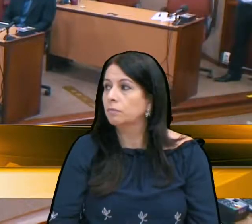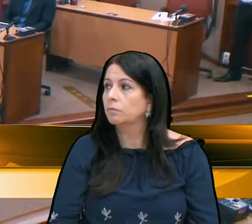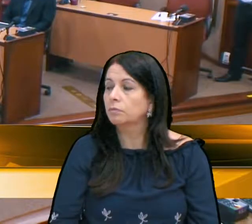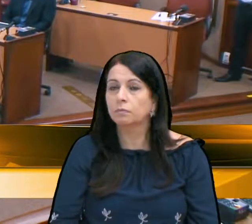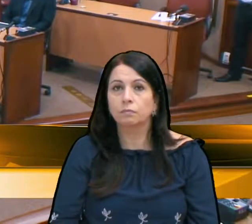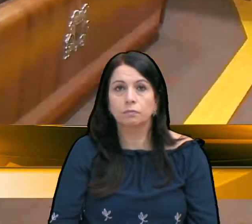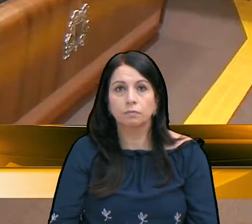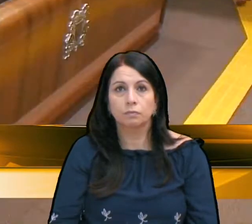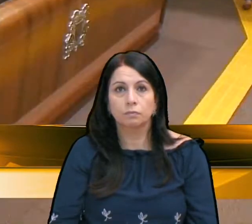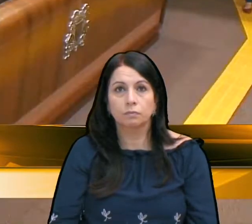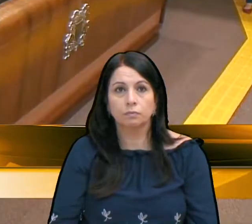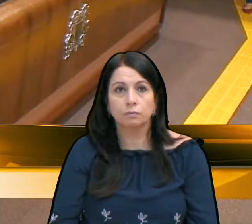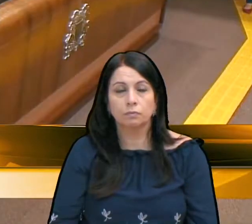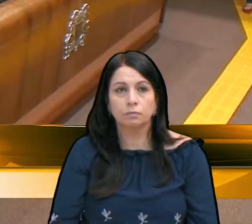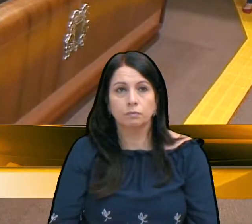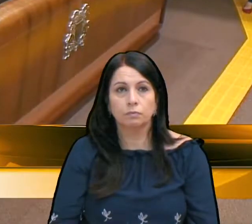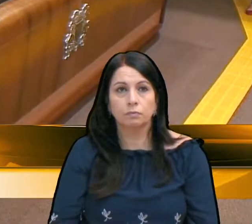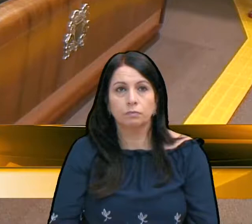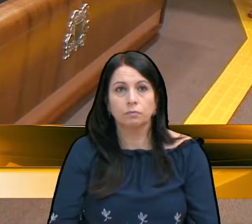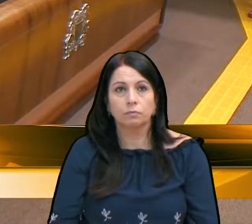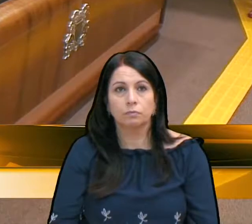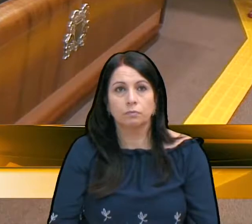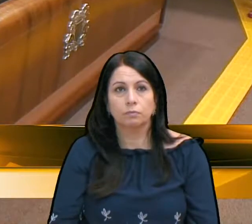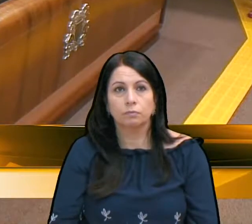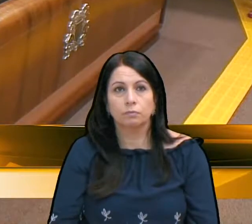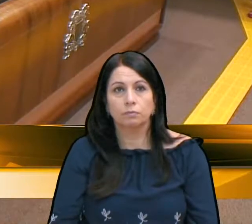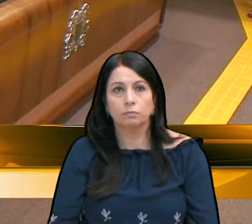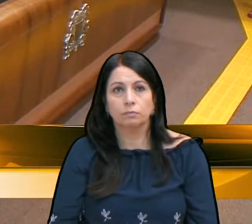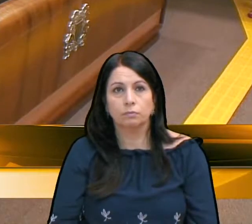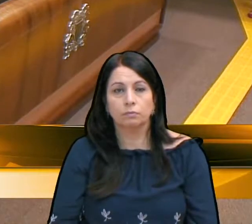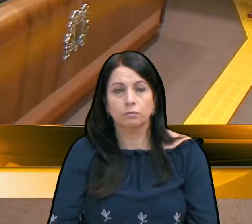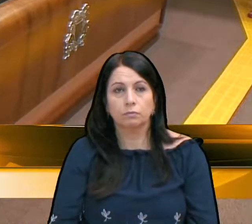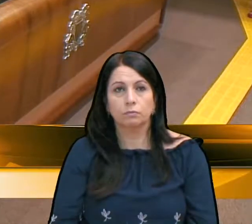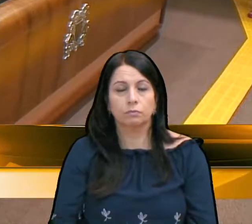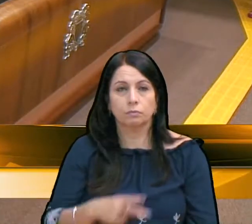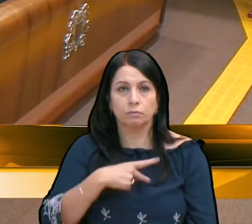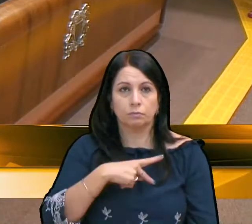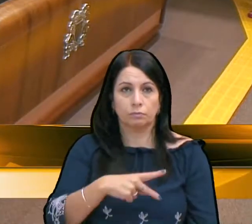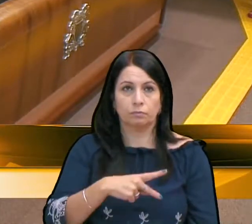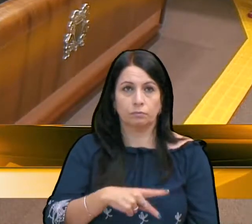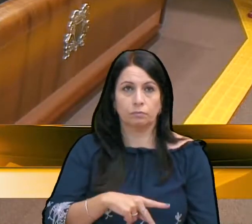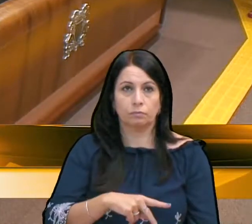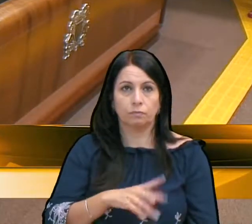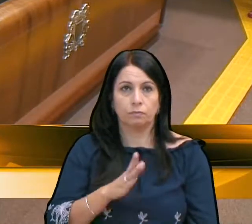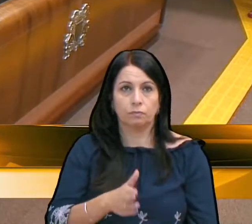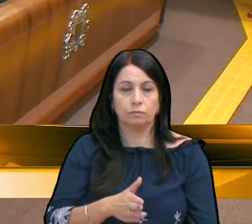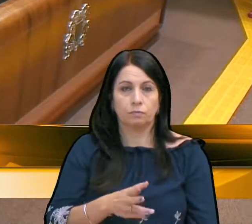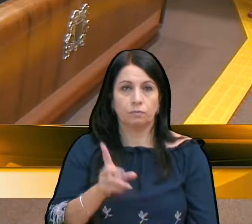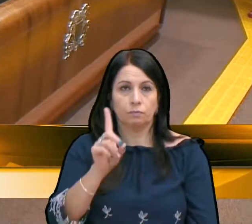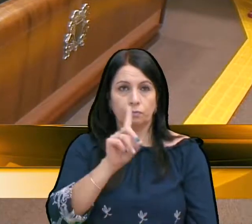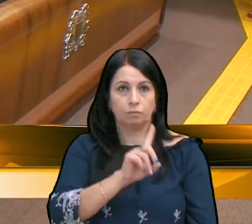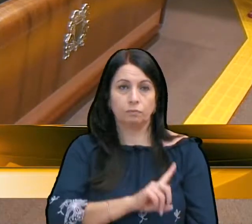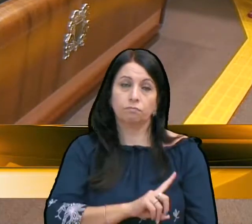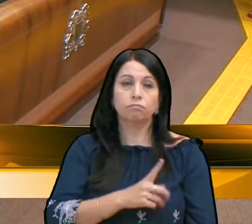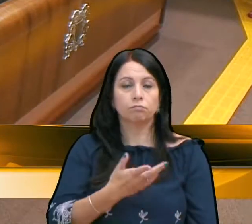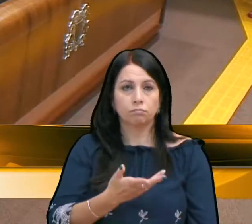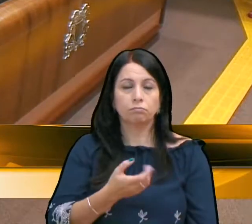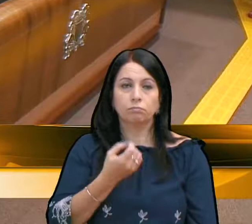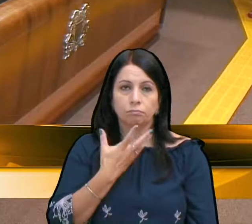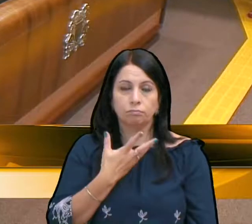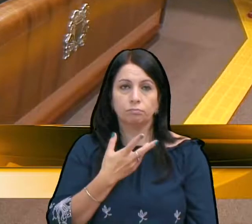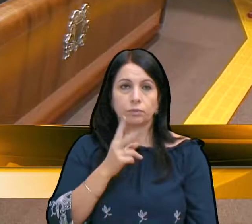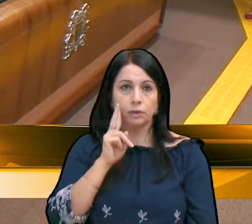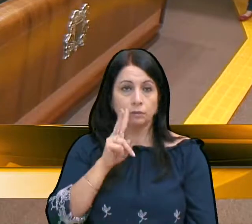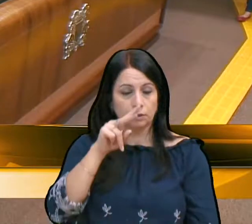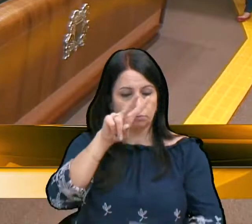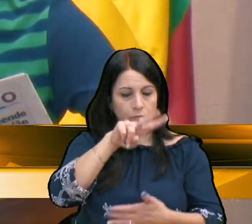Senhor presidente, Hoje é um dia propício de nós fazermos